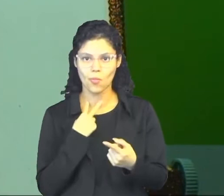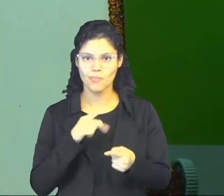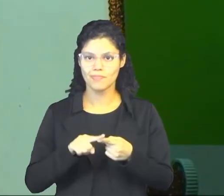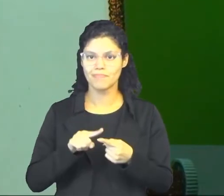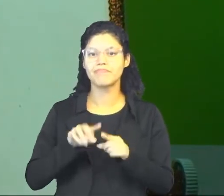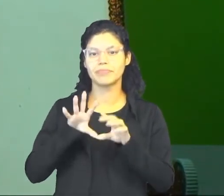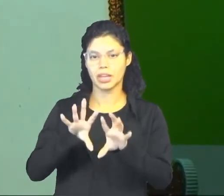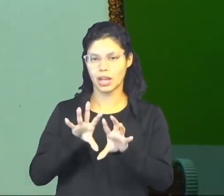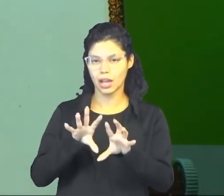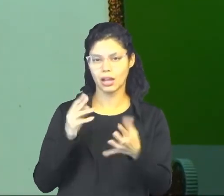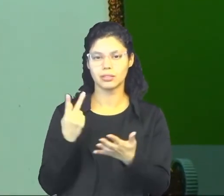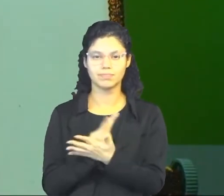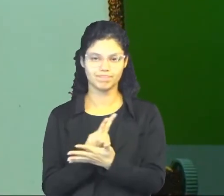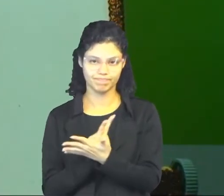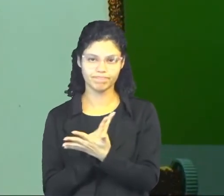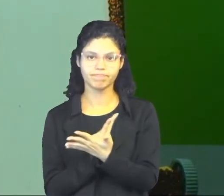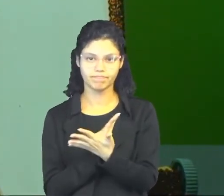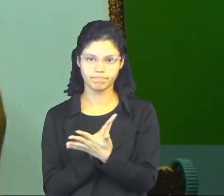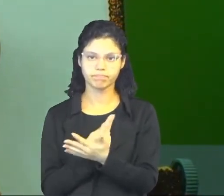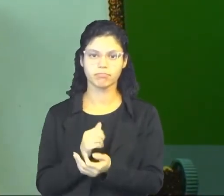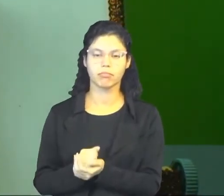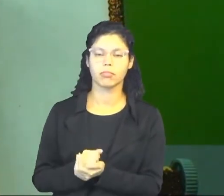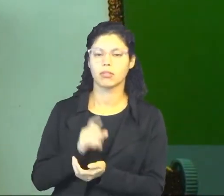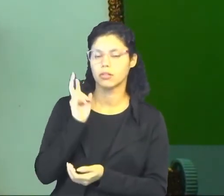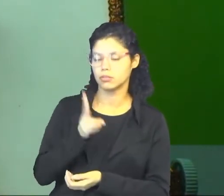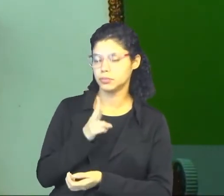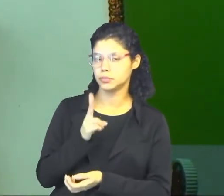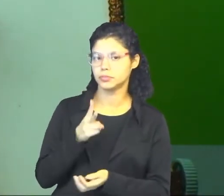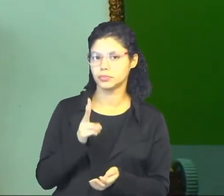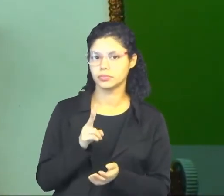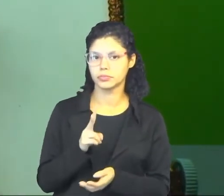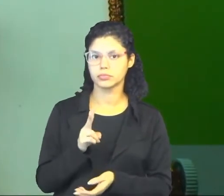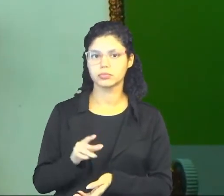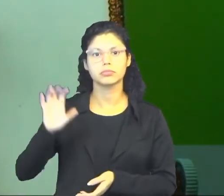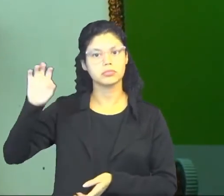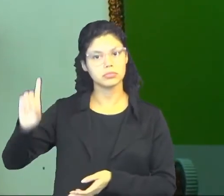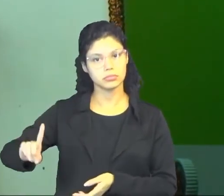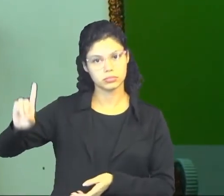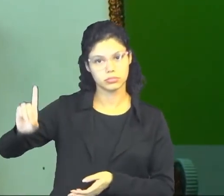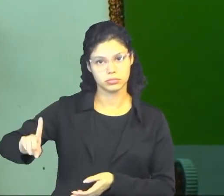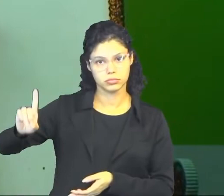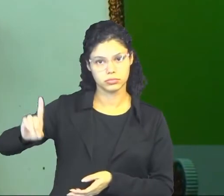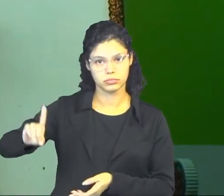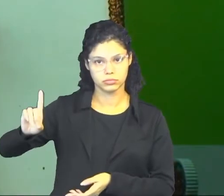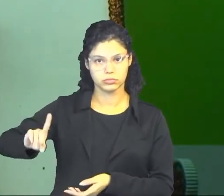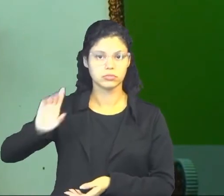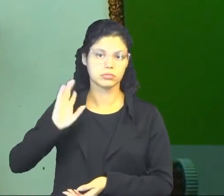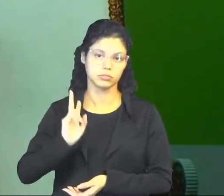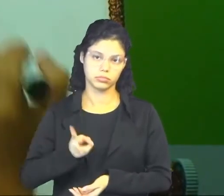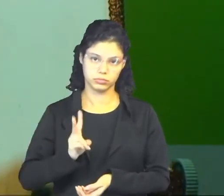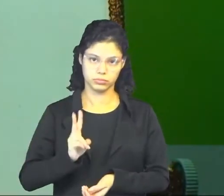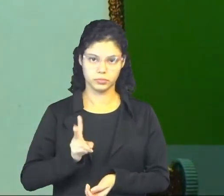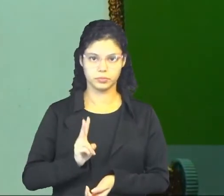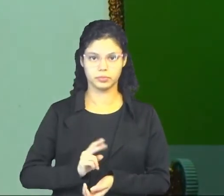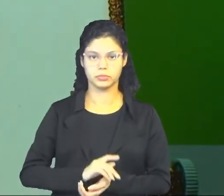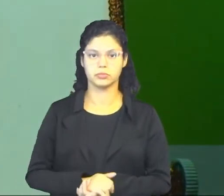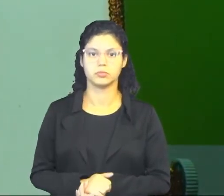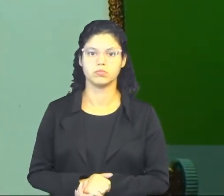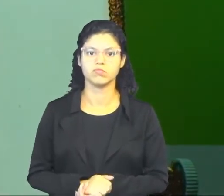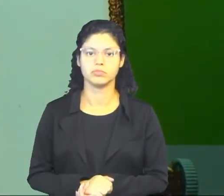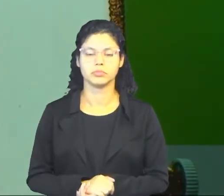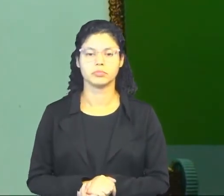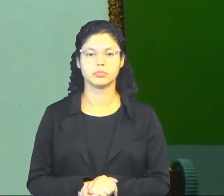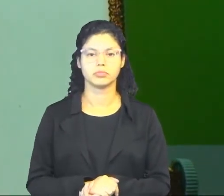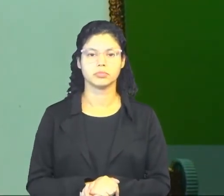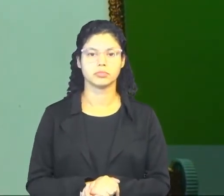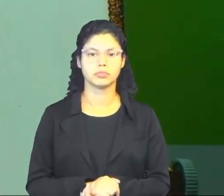forma, começando desse ladinho aí, não. É desse aqui, ó, dessa setinha preta aqui, tá? É desse lado